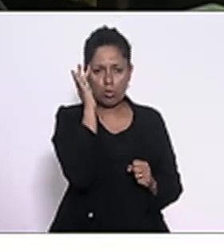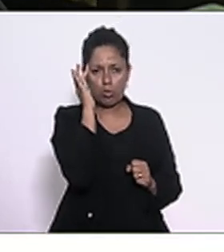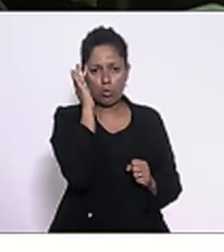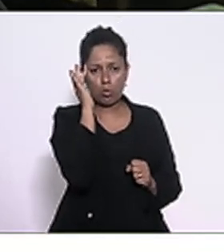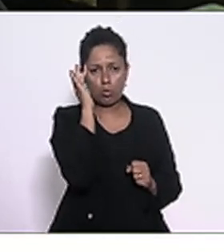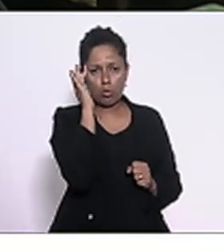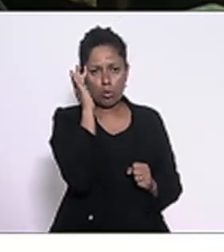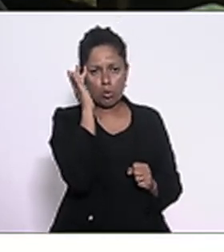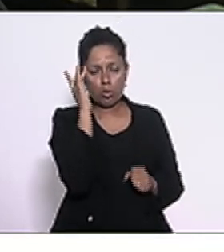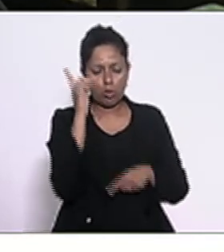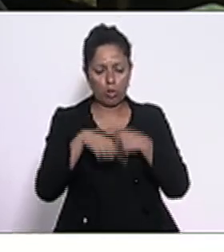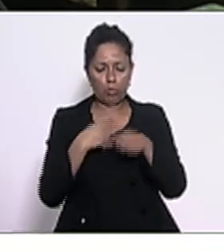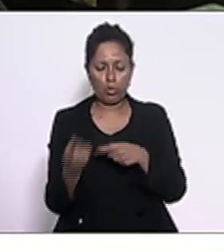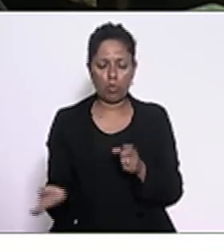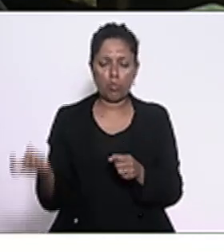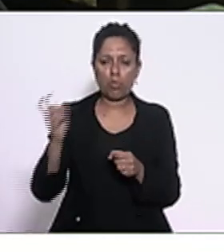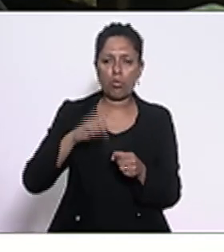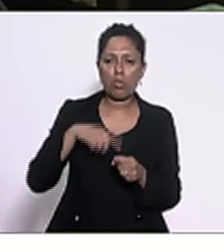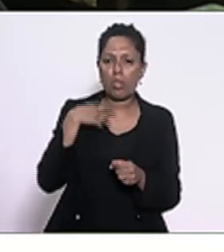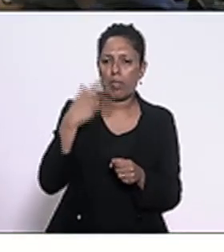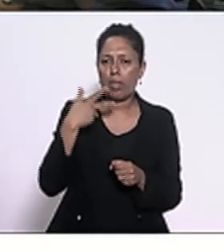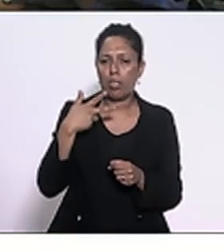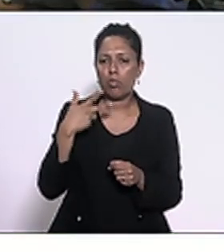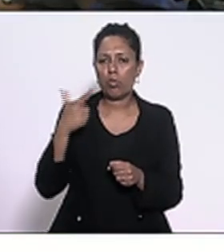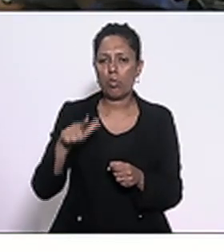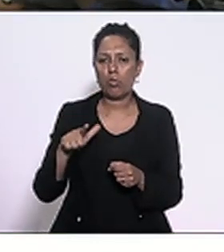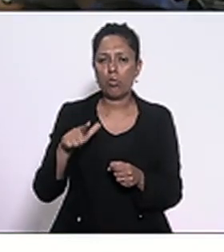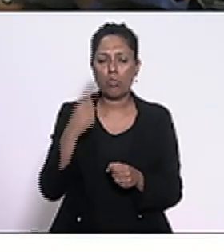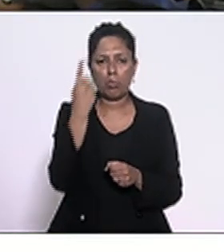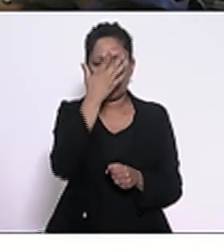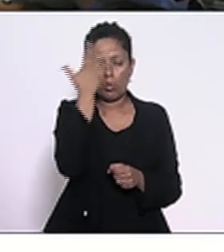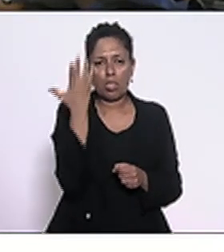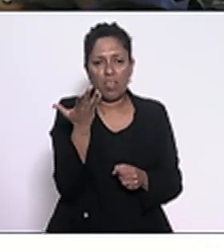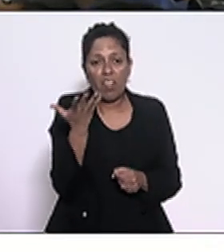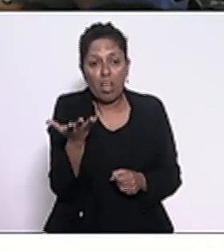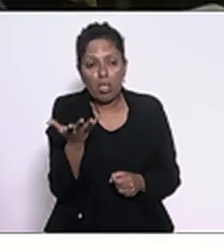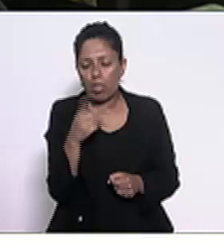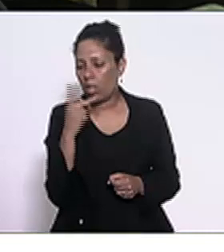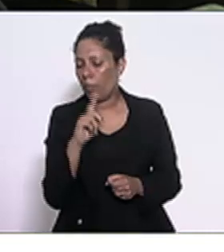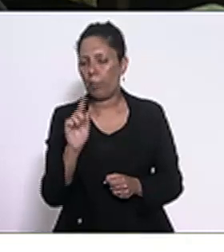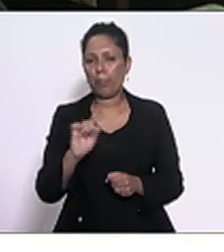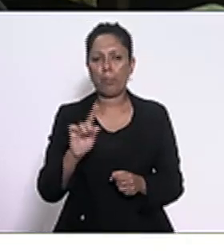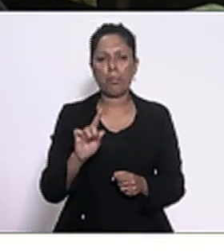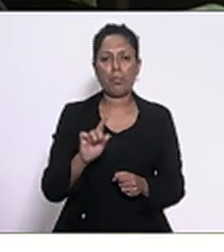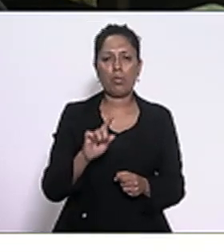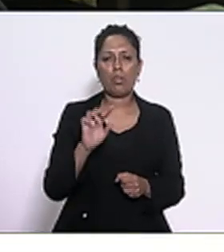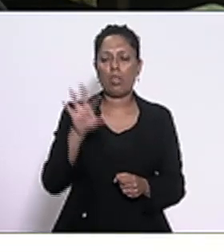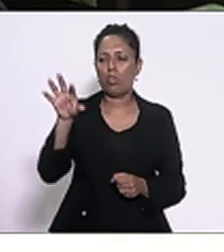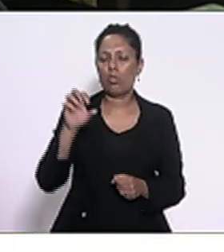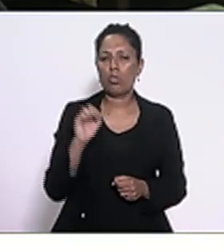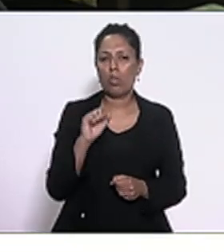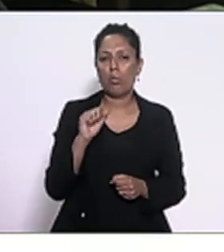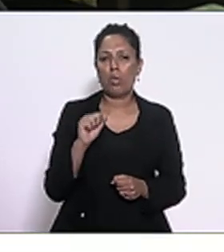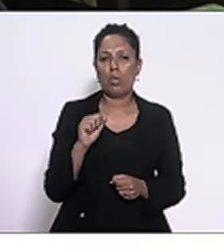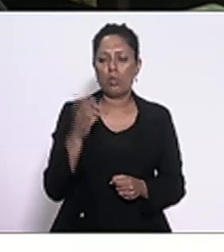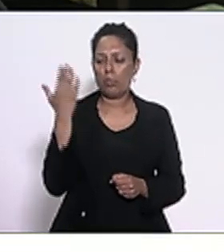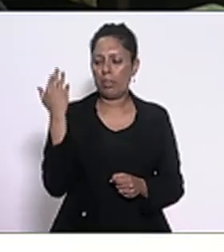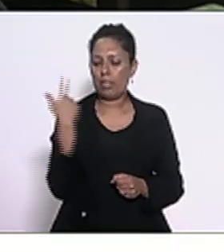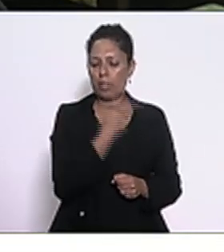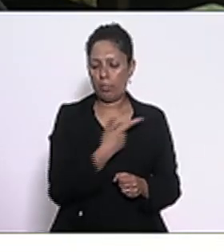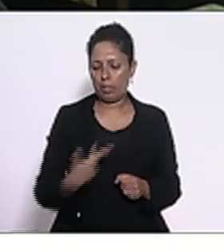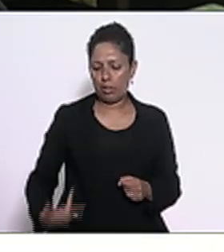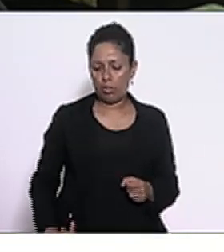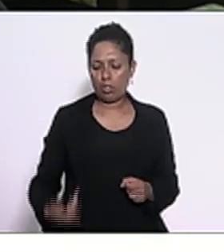depois nós vamos voltar. Alguém gostaria de se pronunciar da equipe? Bom, então passo a palavra ao ex-presidente Sérgio